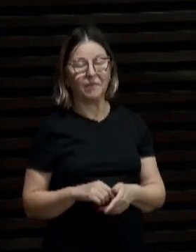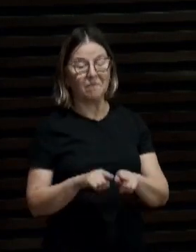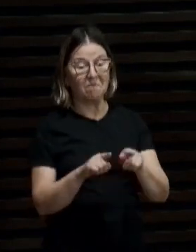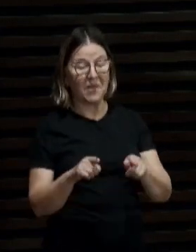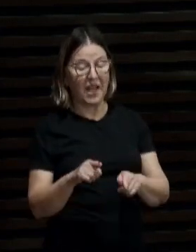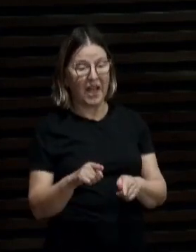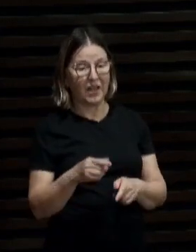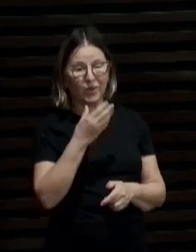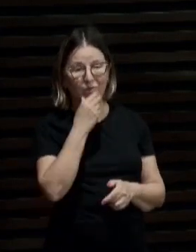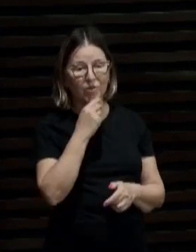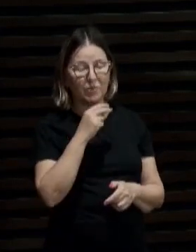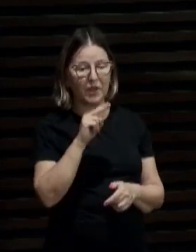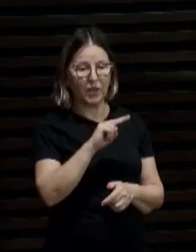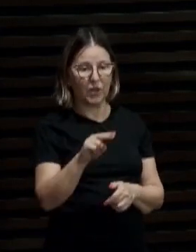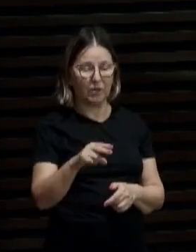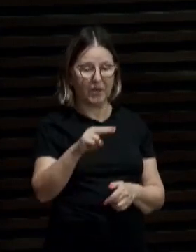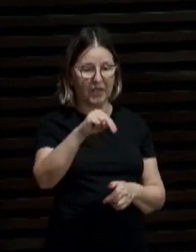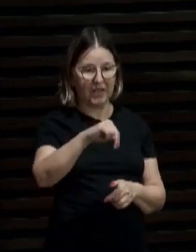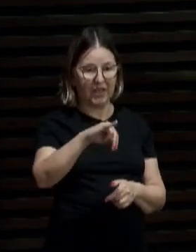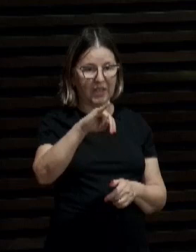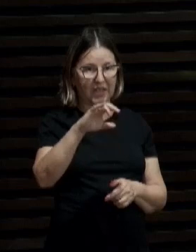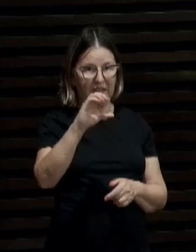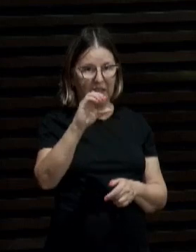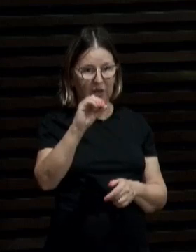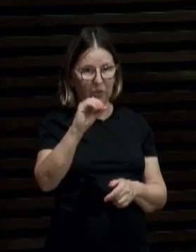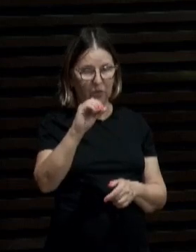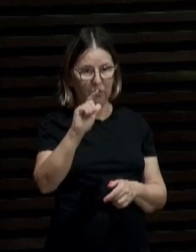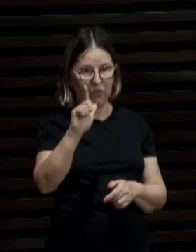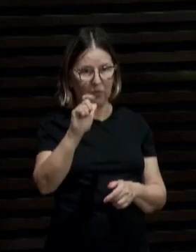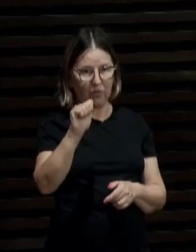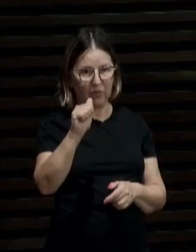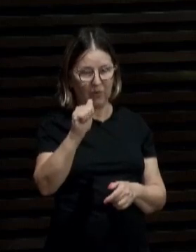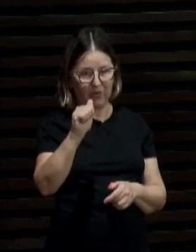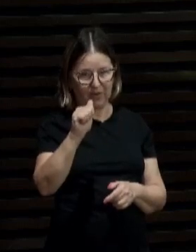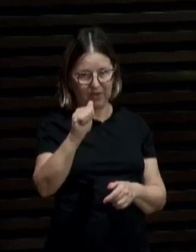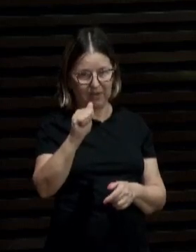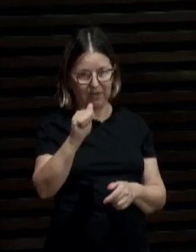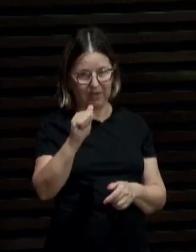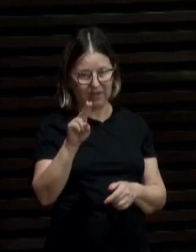não, estou na graça. Você pode viver do jeito que você quiser, fazer